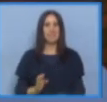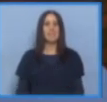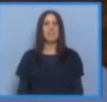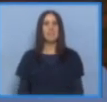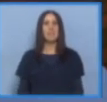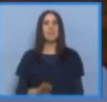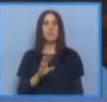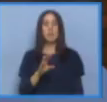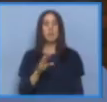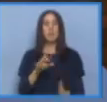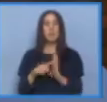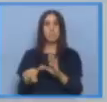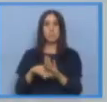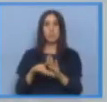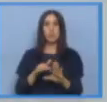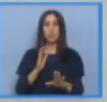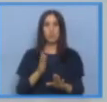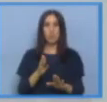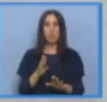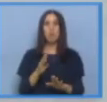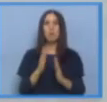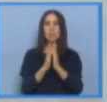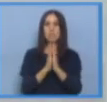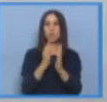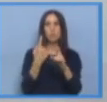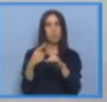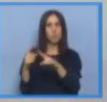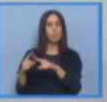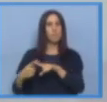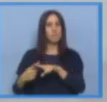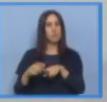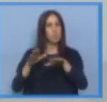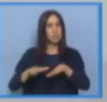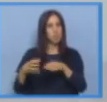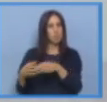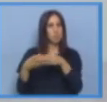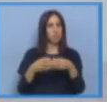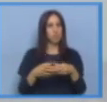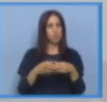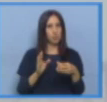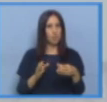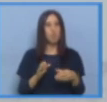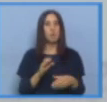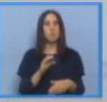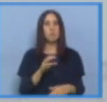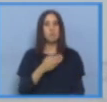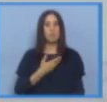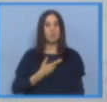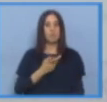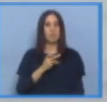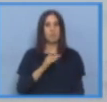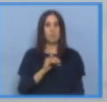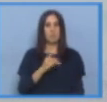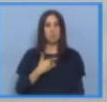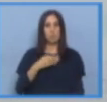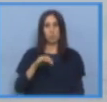A participar no projeto já tivemos sinos muito interessantes da comunidade islâmica. Temos o sino de Sheikh David Munir, da